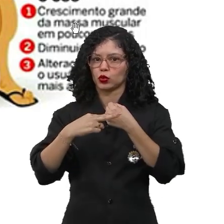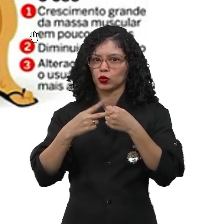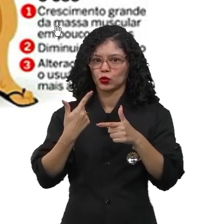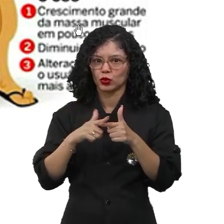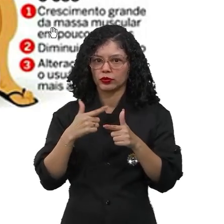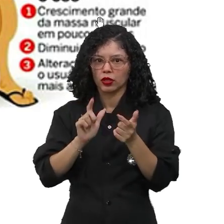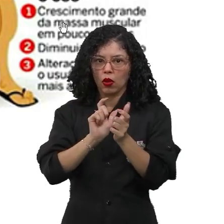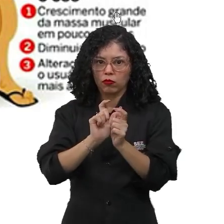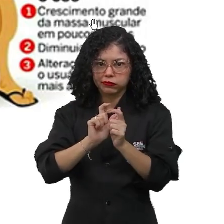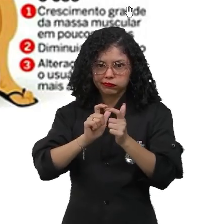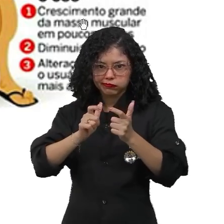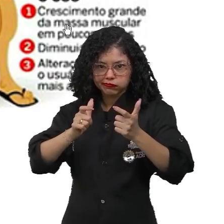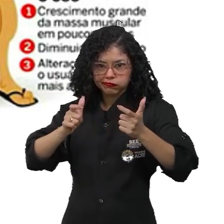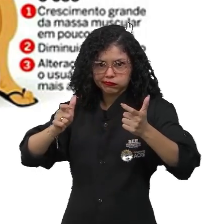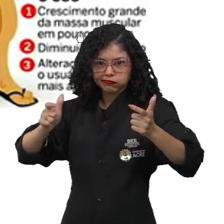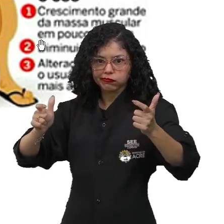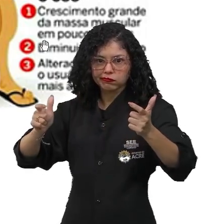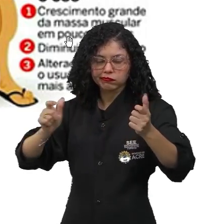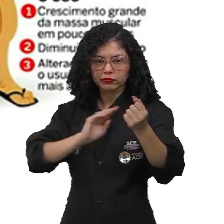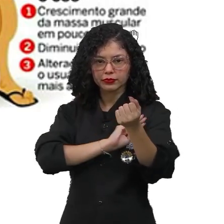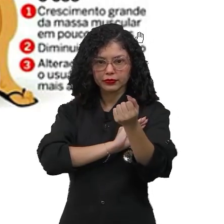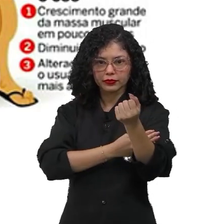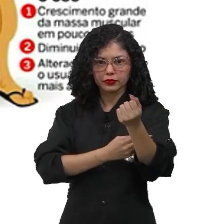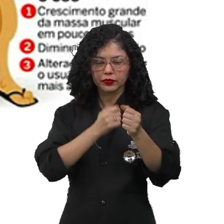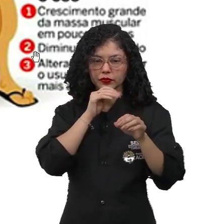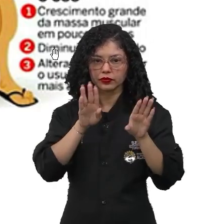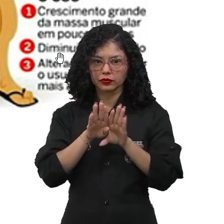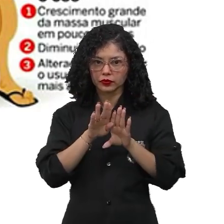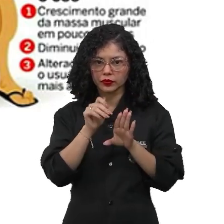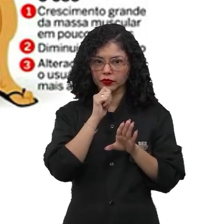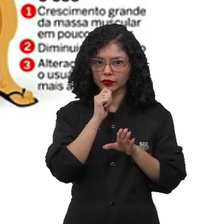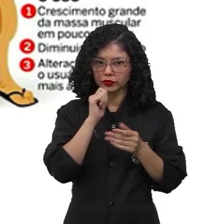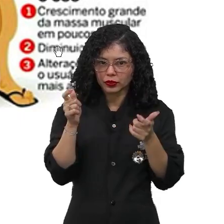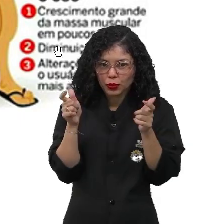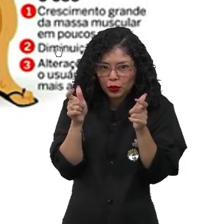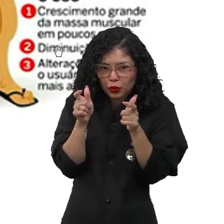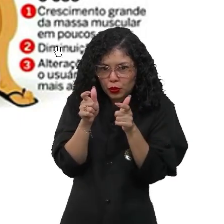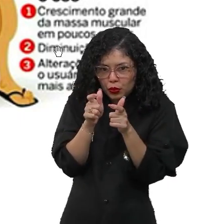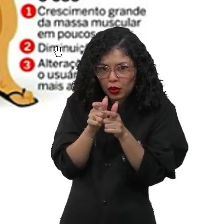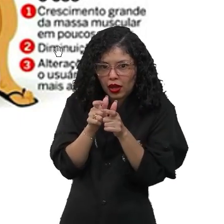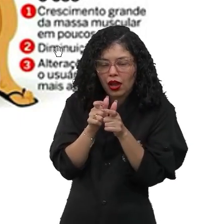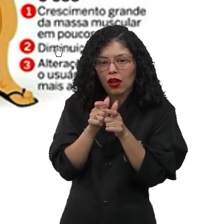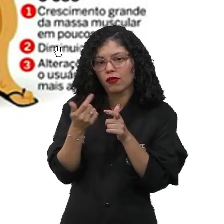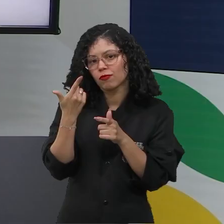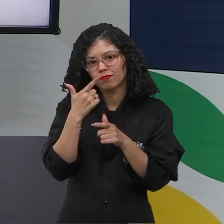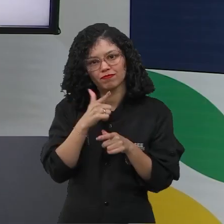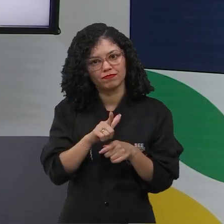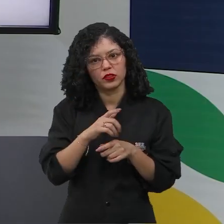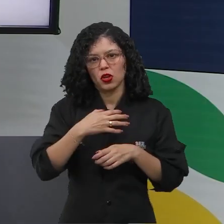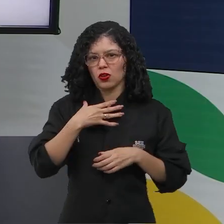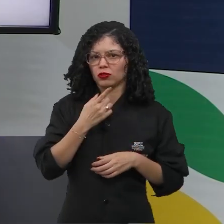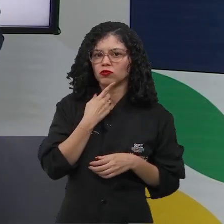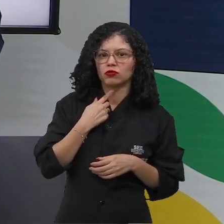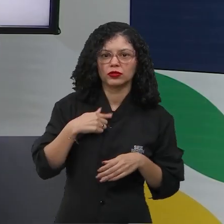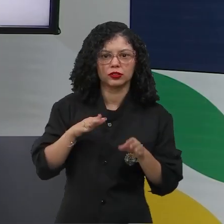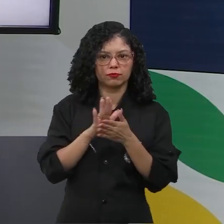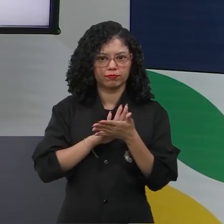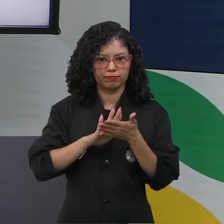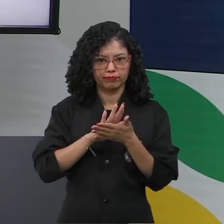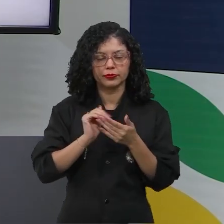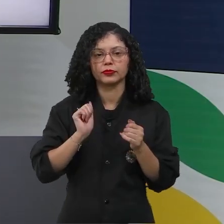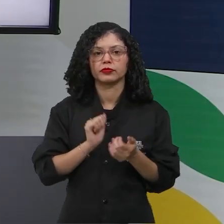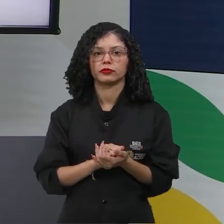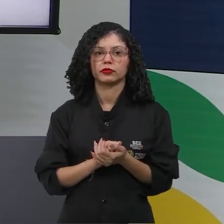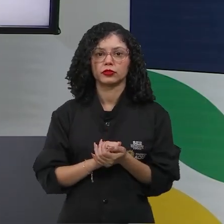crescimento de grande da massa muscular em poucos meses, diminuição do libido, enfim, tem alguns efeitos que